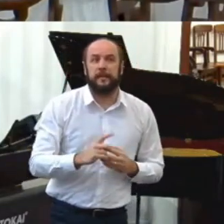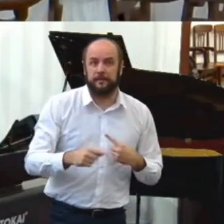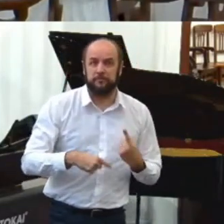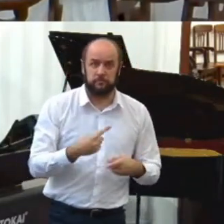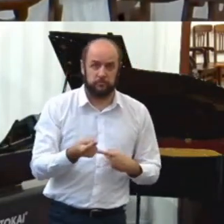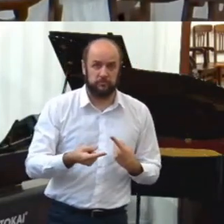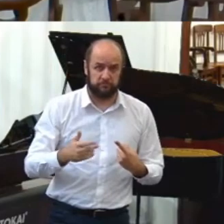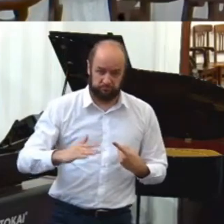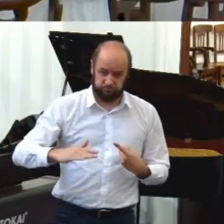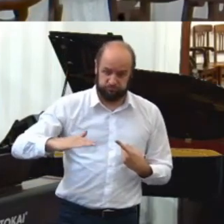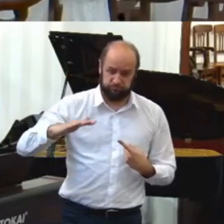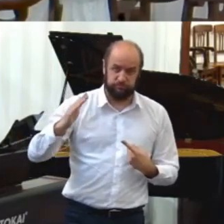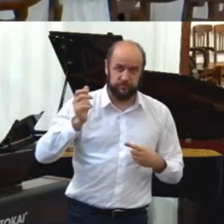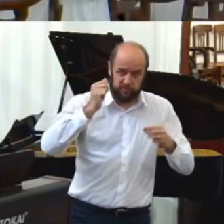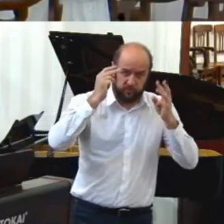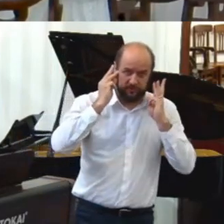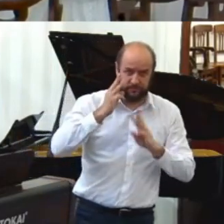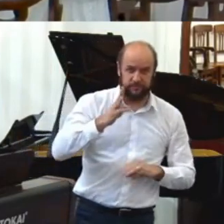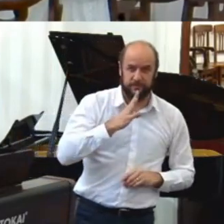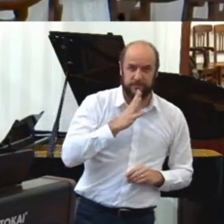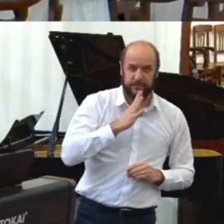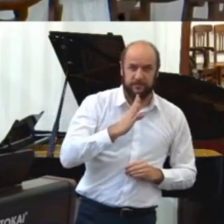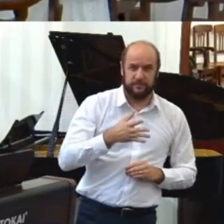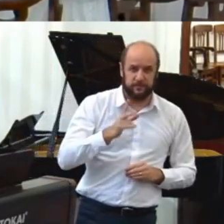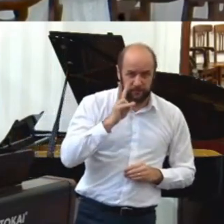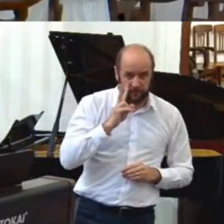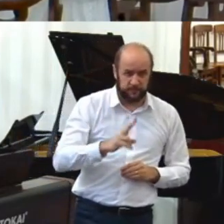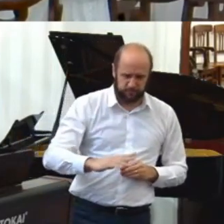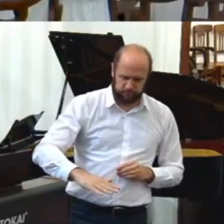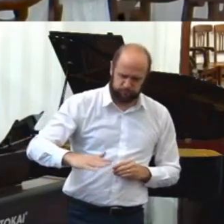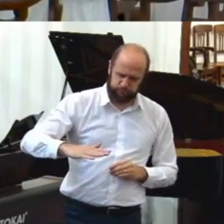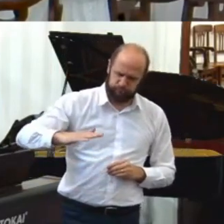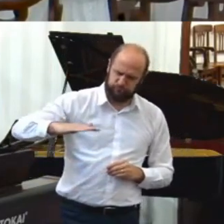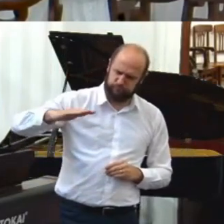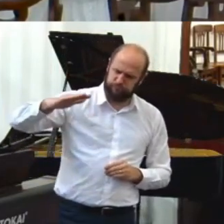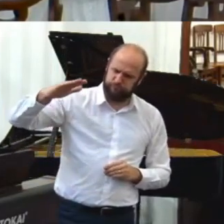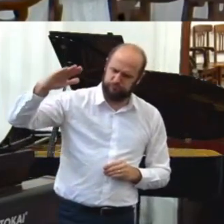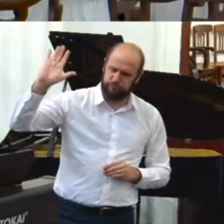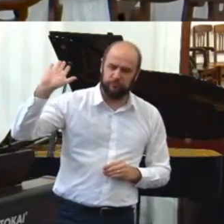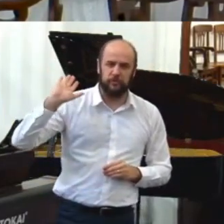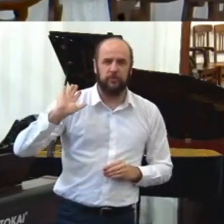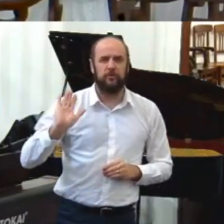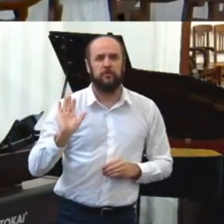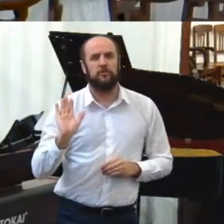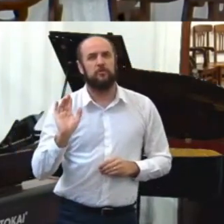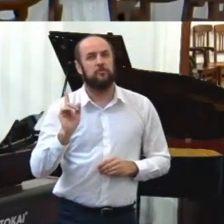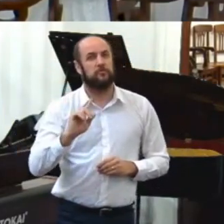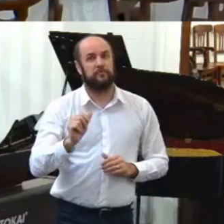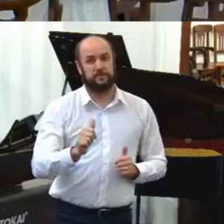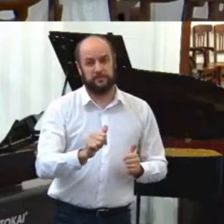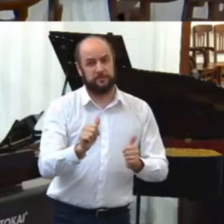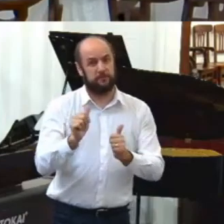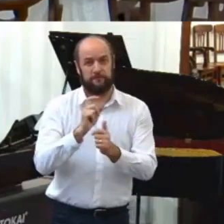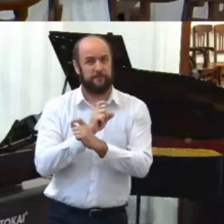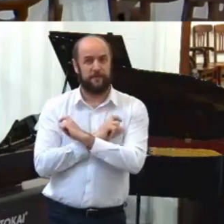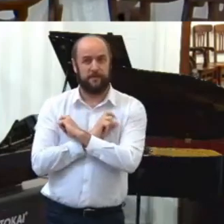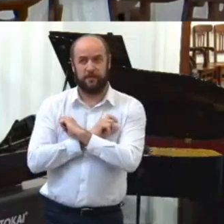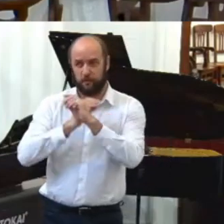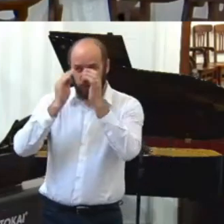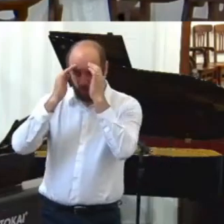vai crescer, você vê o texto como ele é, esse homem vai crescer, e esse homem não seguirá os planos de